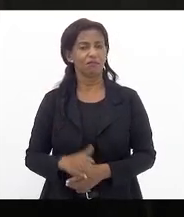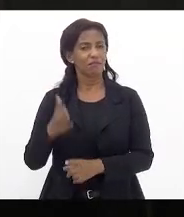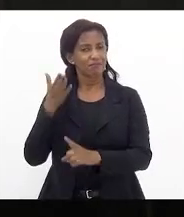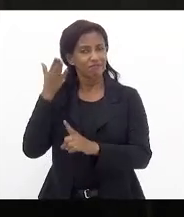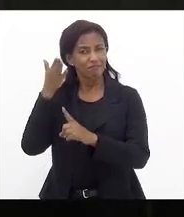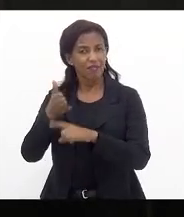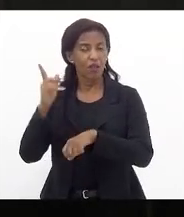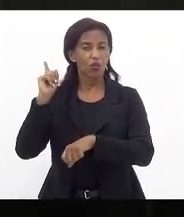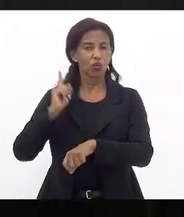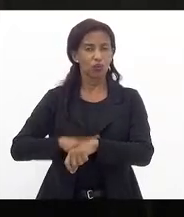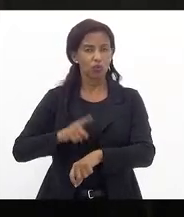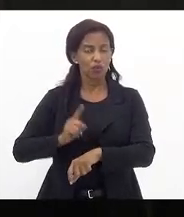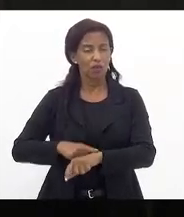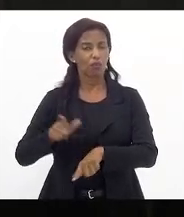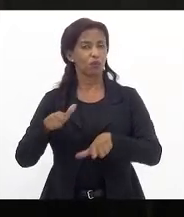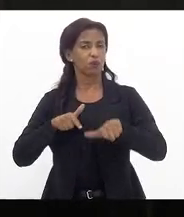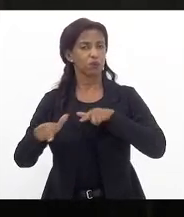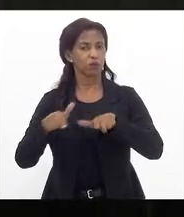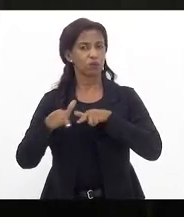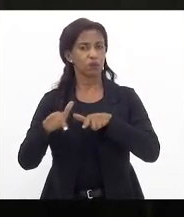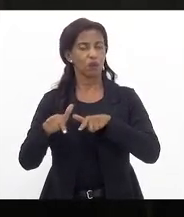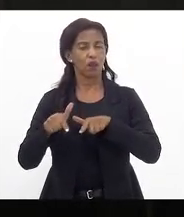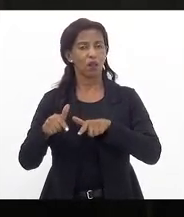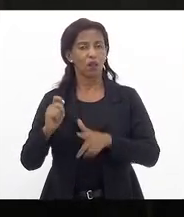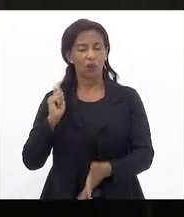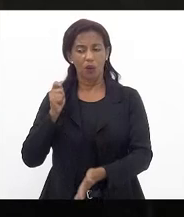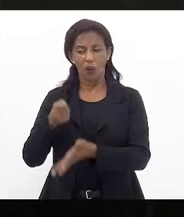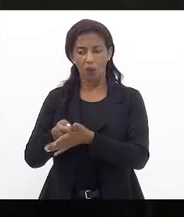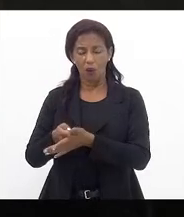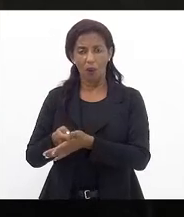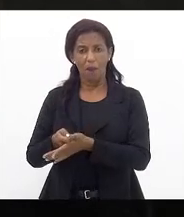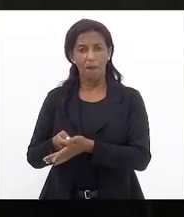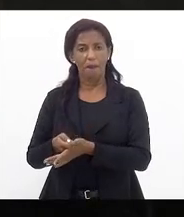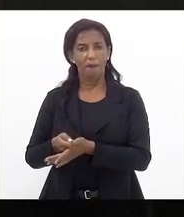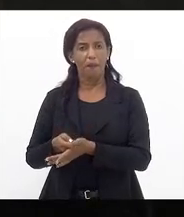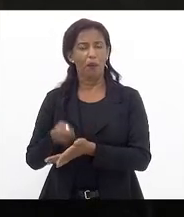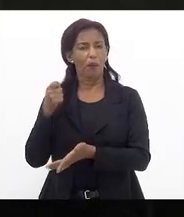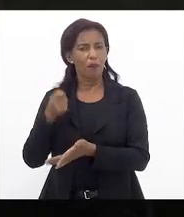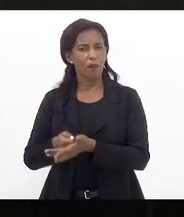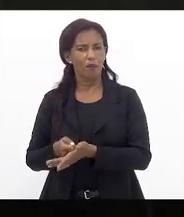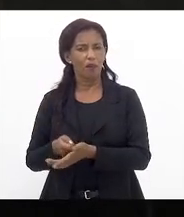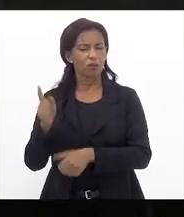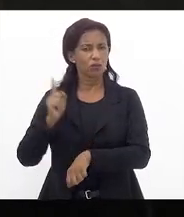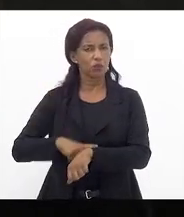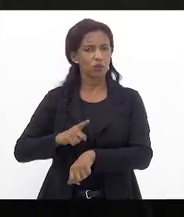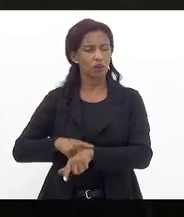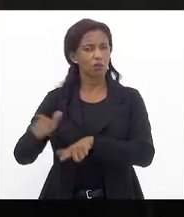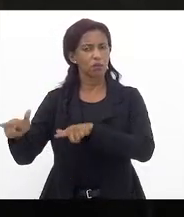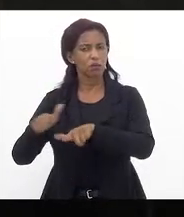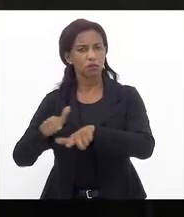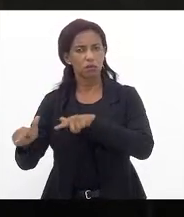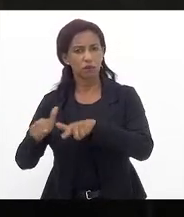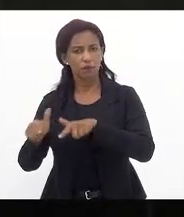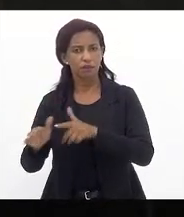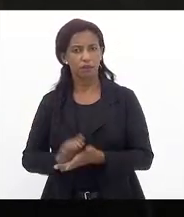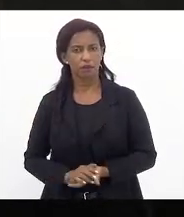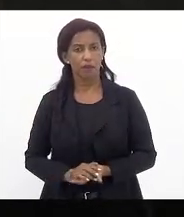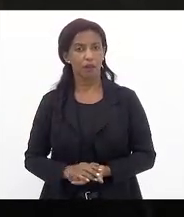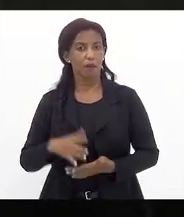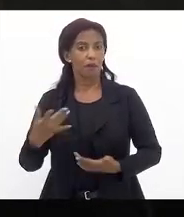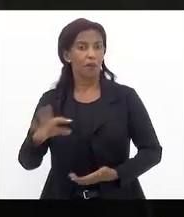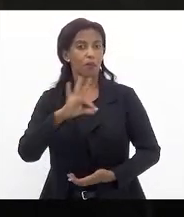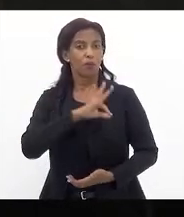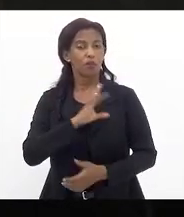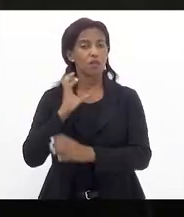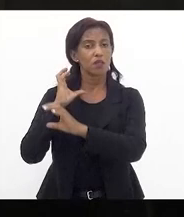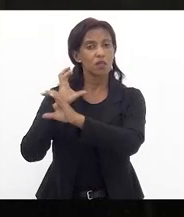do tempo de serviço, do pedágio para o cumprimento estabelecido no tempo de serviço, para a Polícia